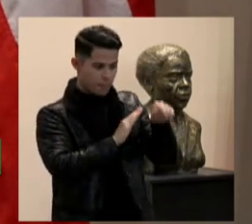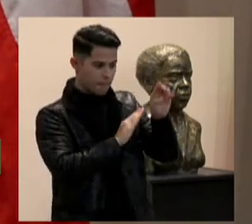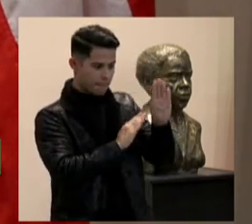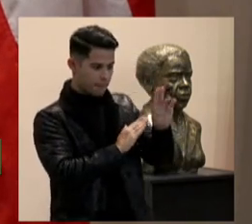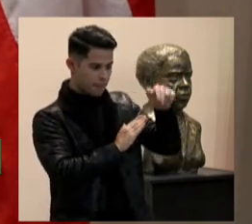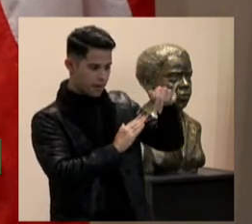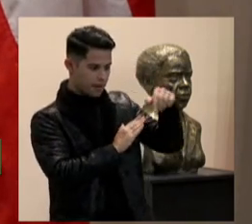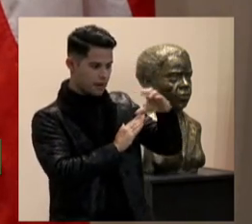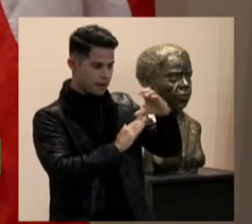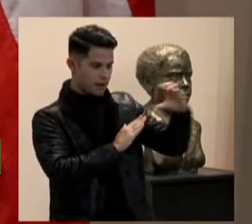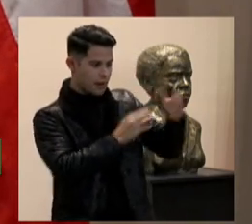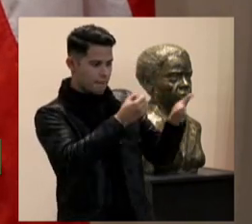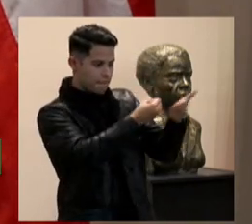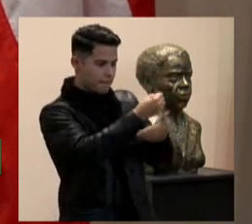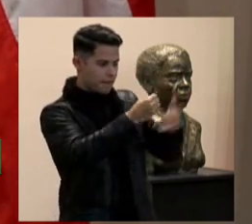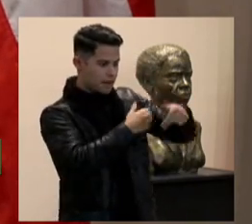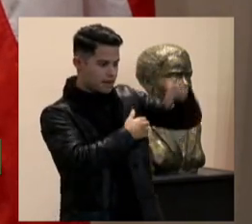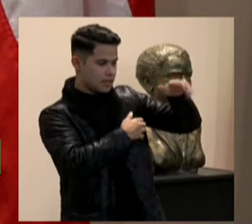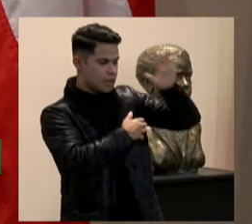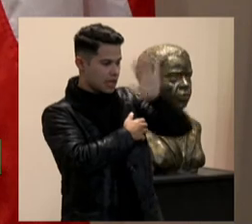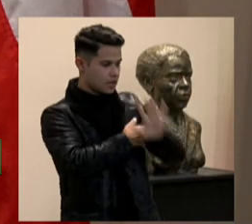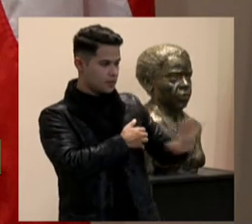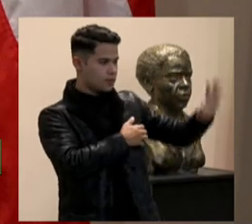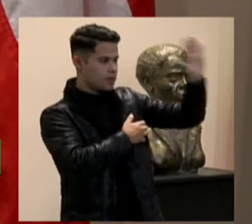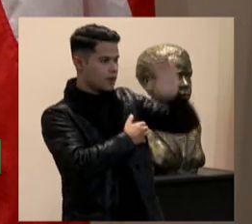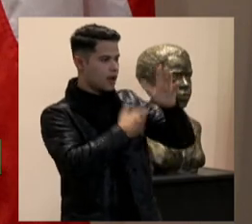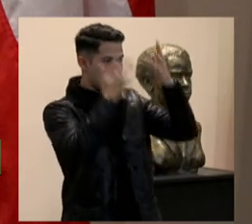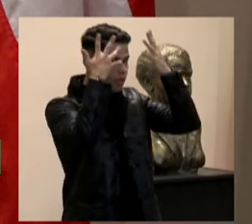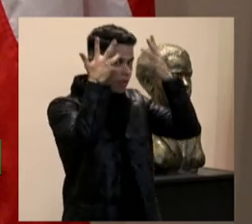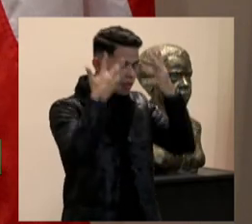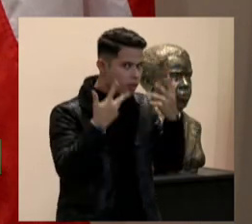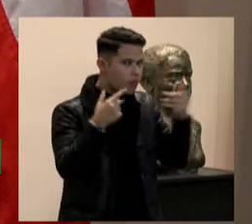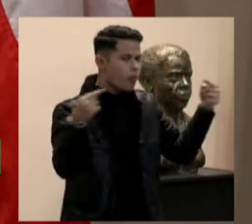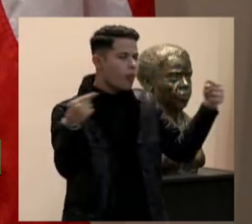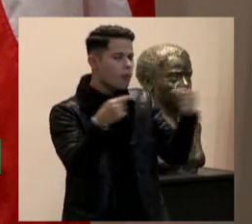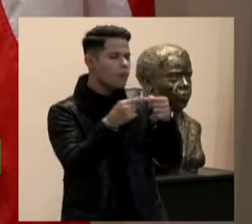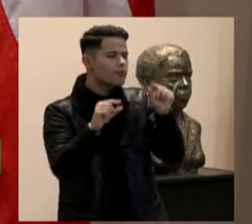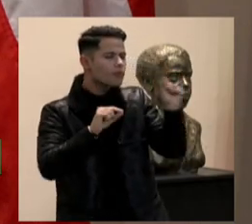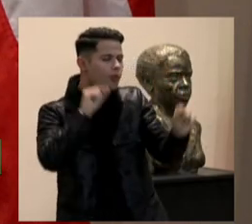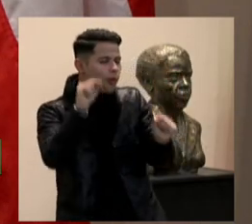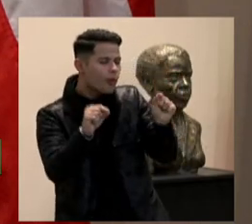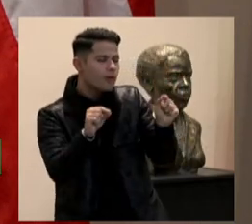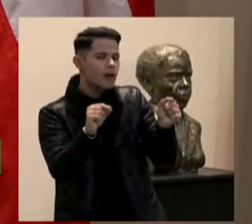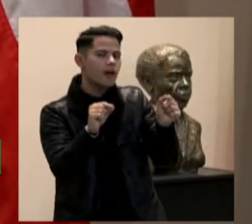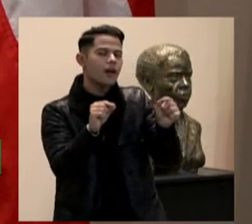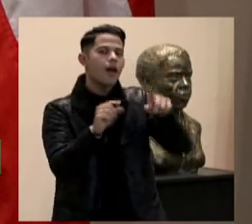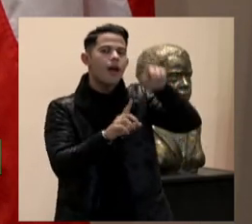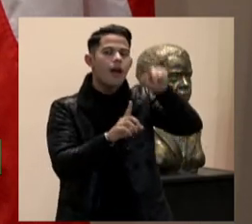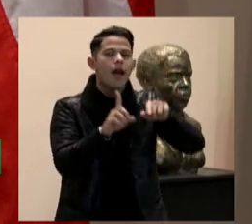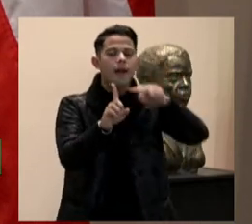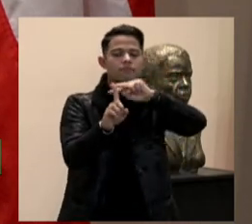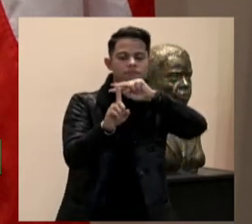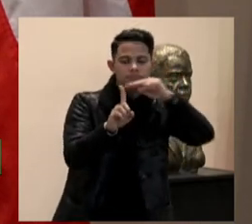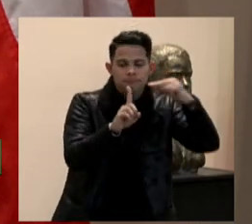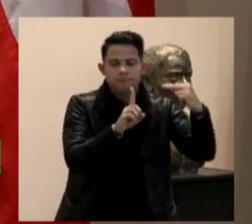uma base nacional comum, ela se pauta e se orienta numa perspectiva